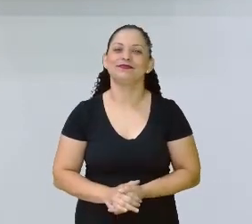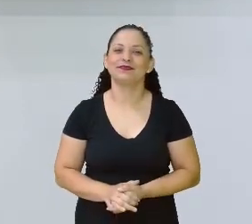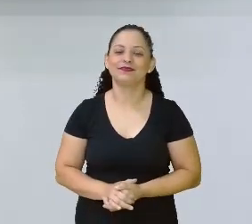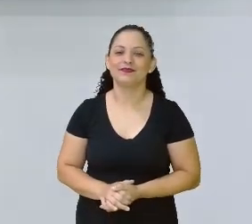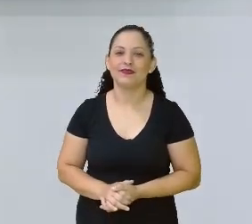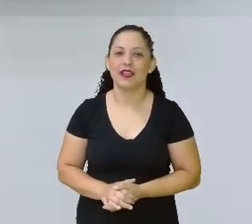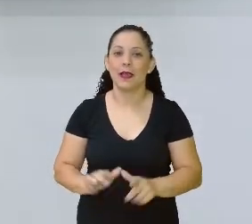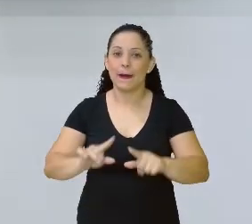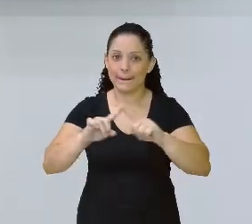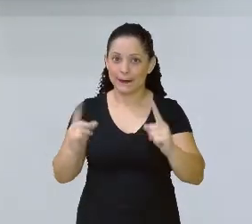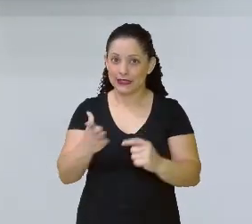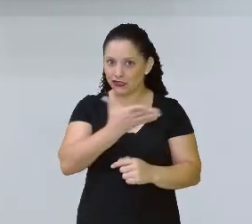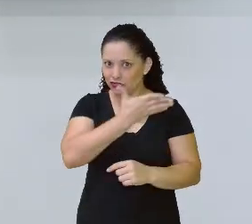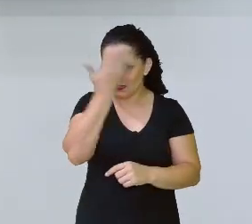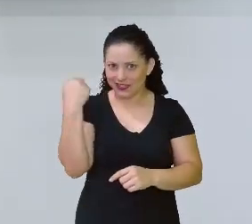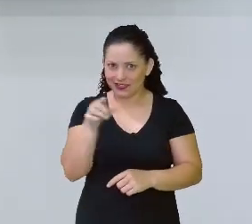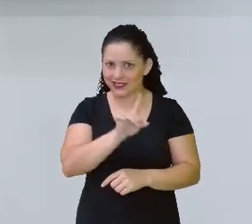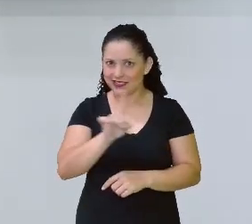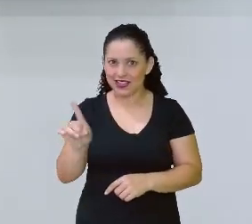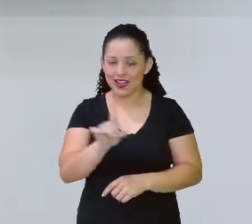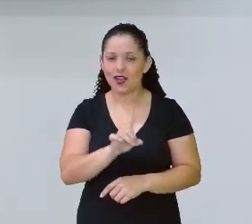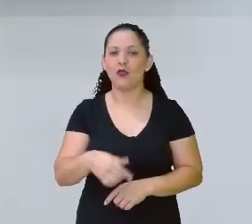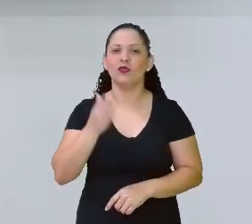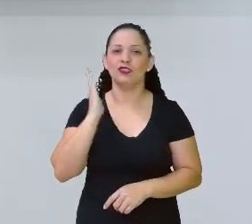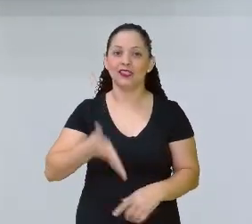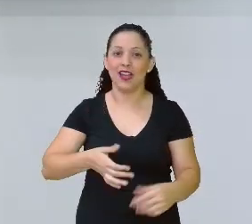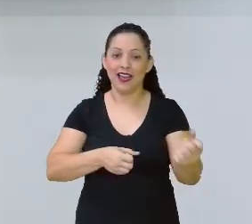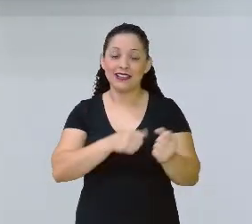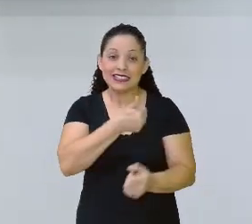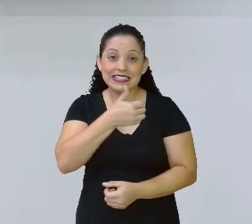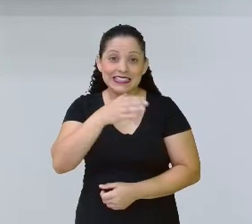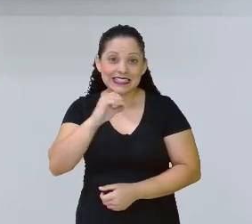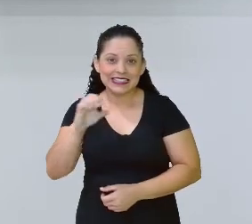Não esqueçam que estamos comemorando os 100 anos de